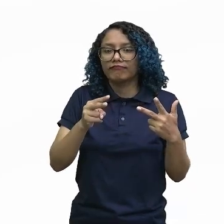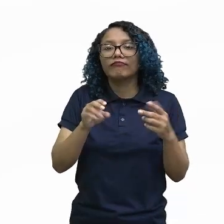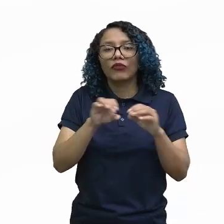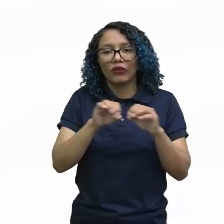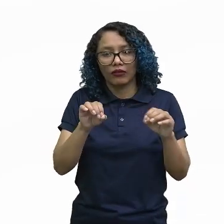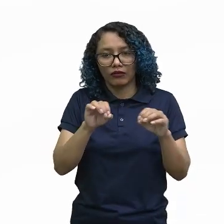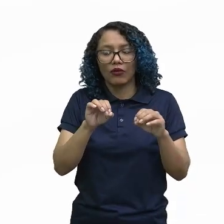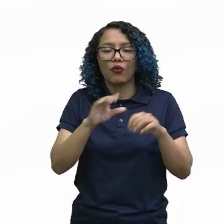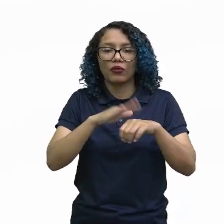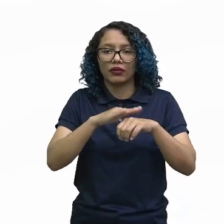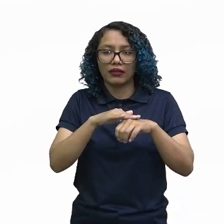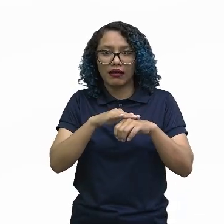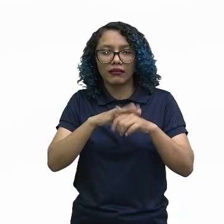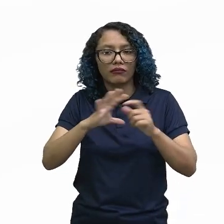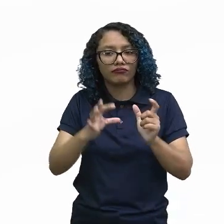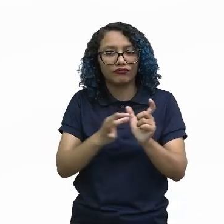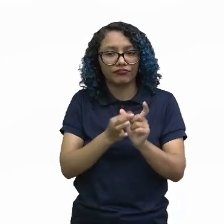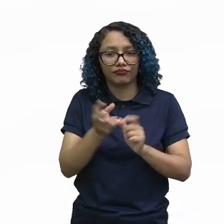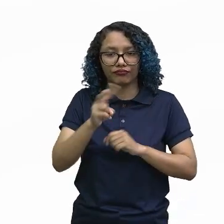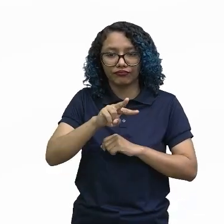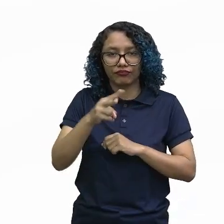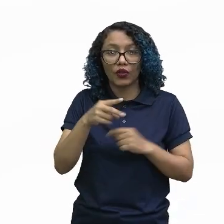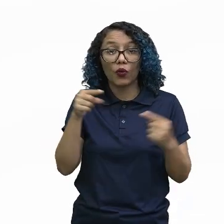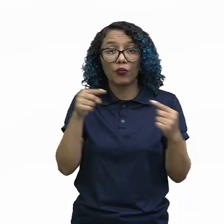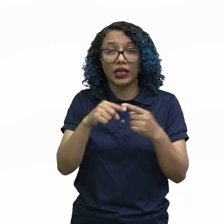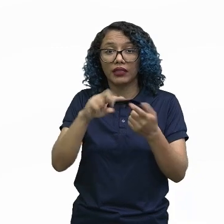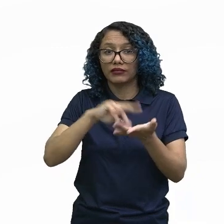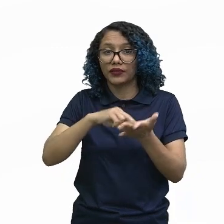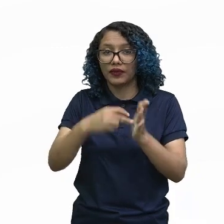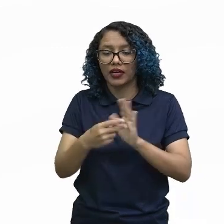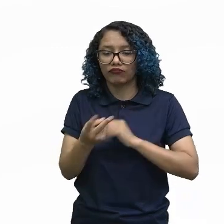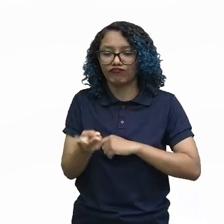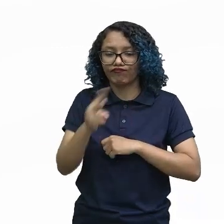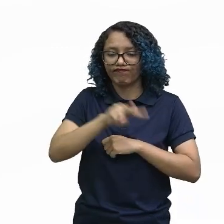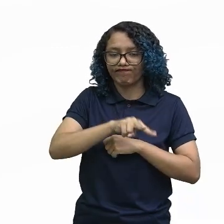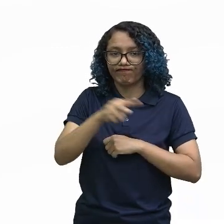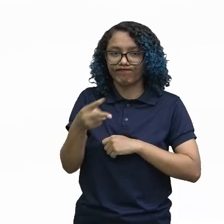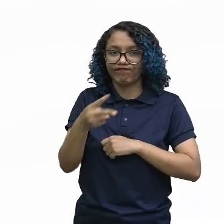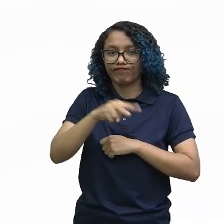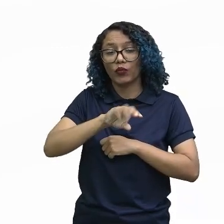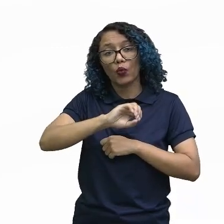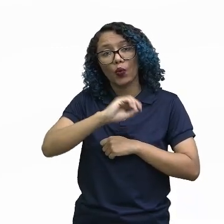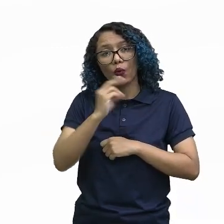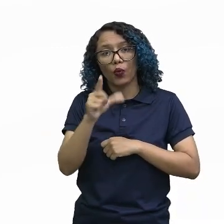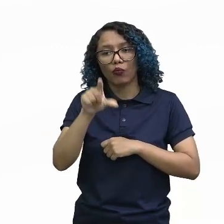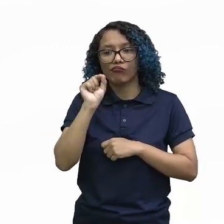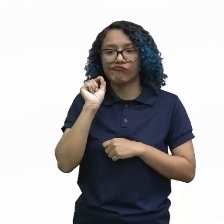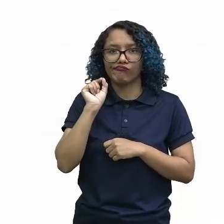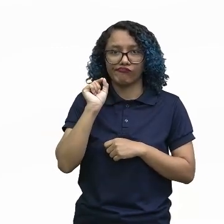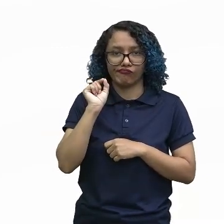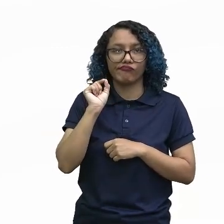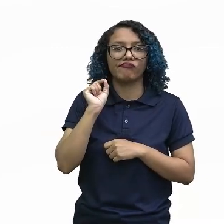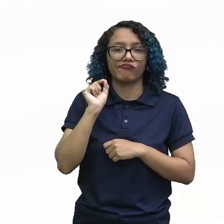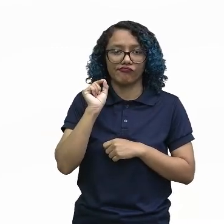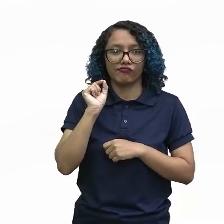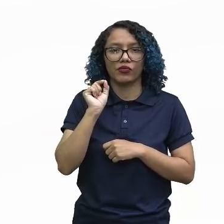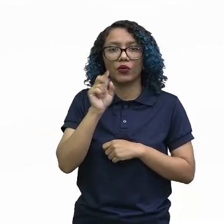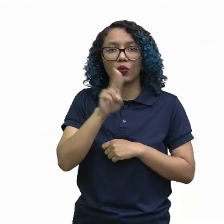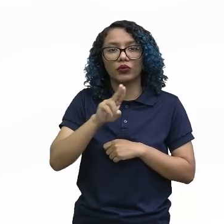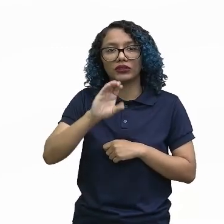sindéticas alternativas, dão a ideia de alternância ou de escolha também, né? Que é caracterizado